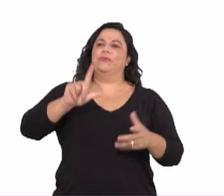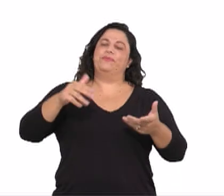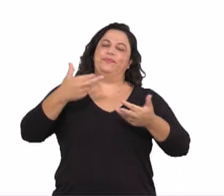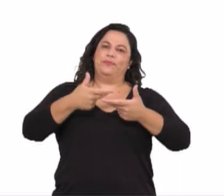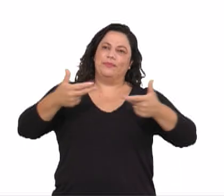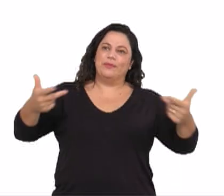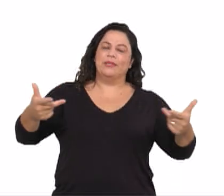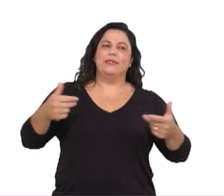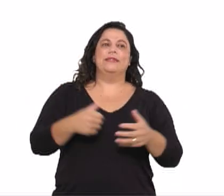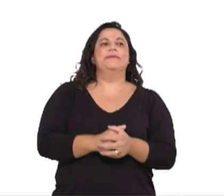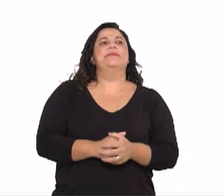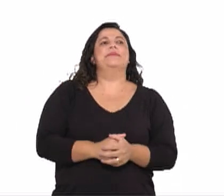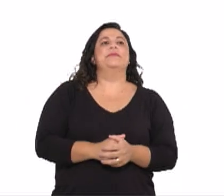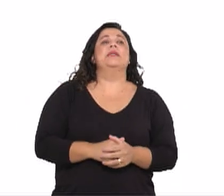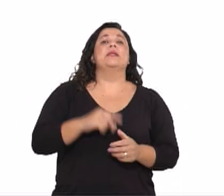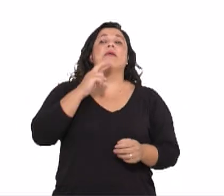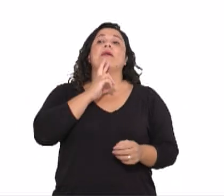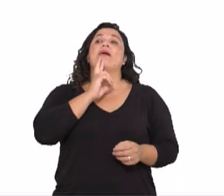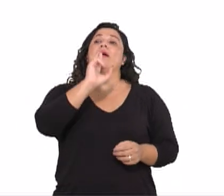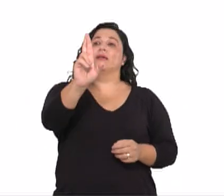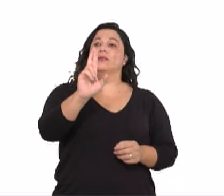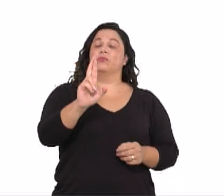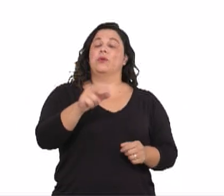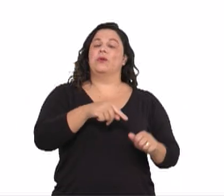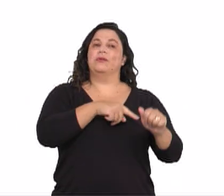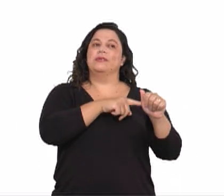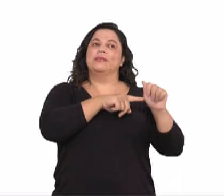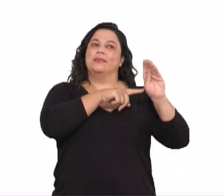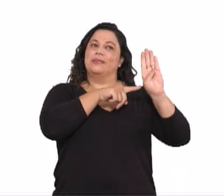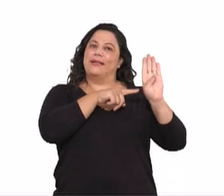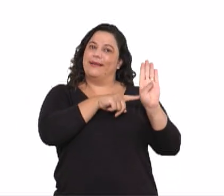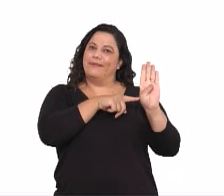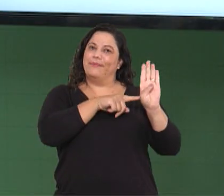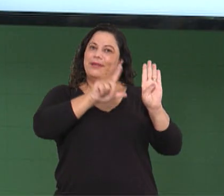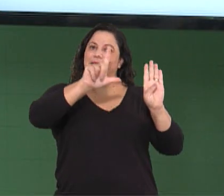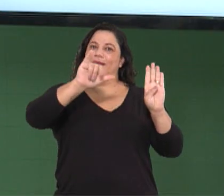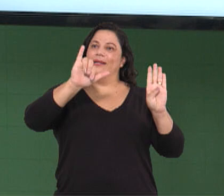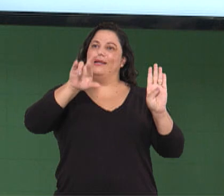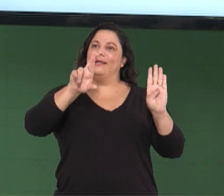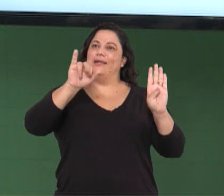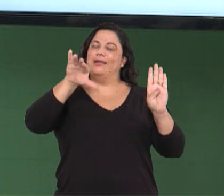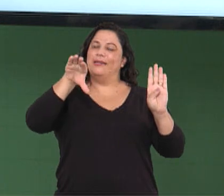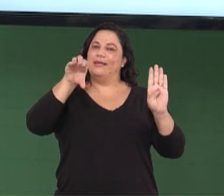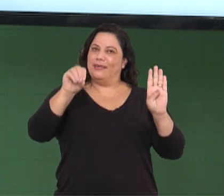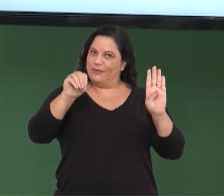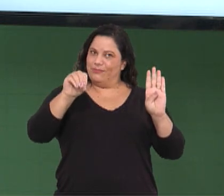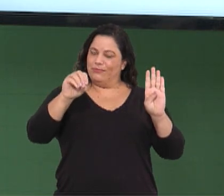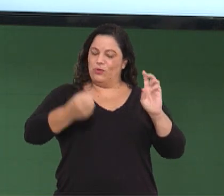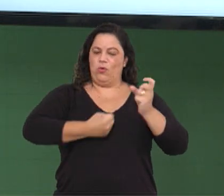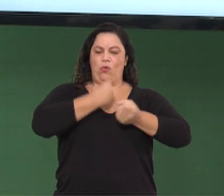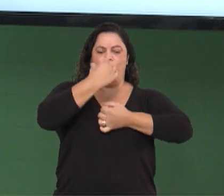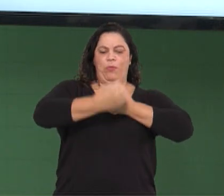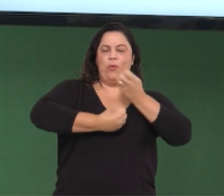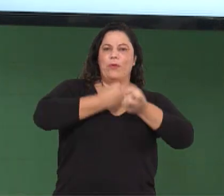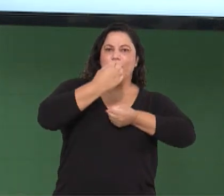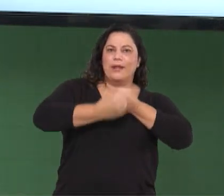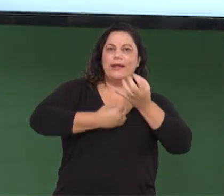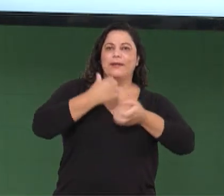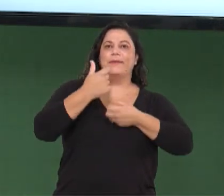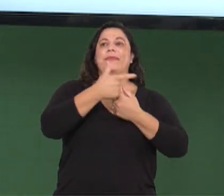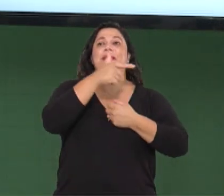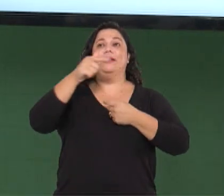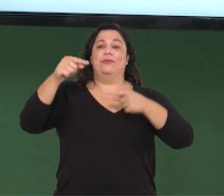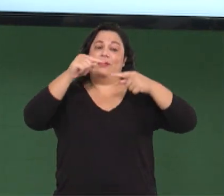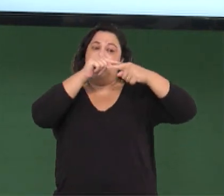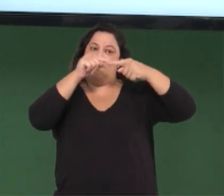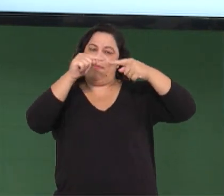gênero lírico. Tá? O poema, ou seja, o poema, aquele que é escrito sem parágrafos, ok? Ele é